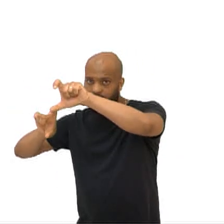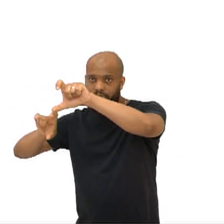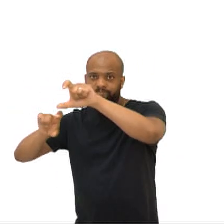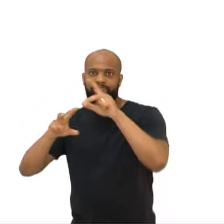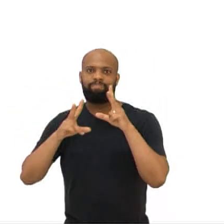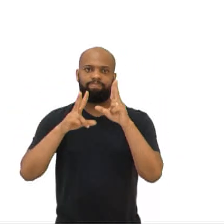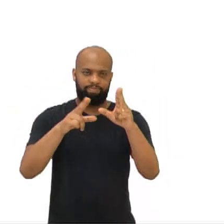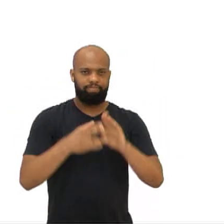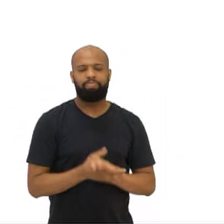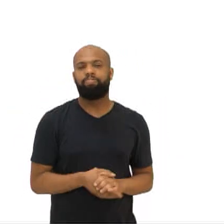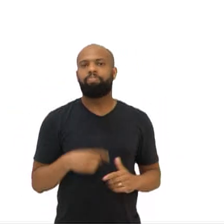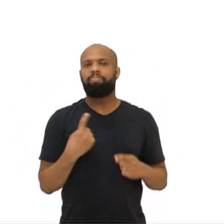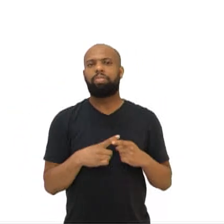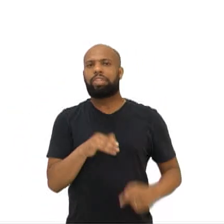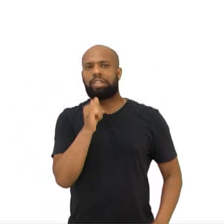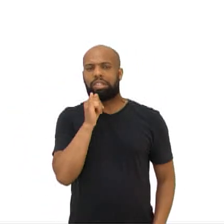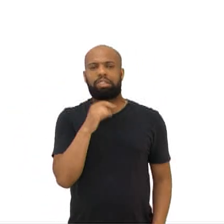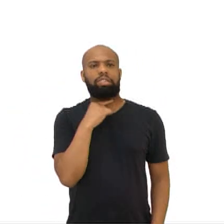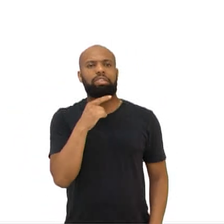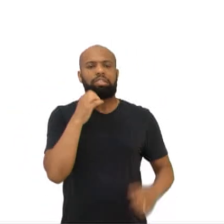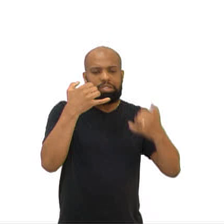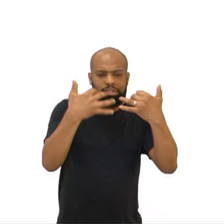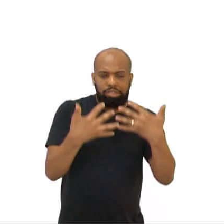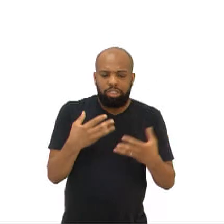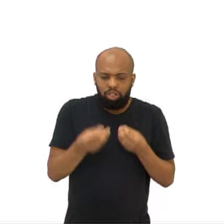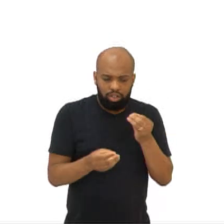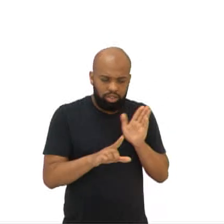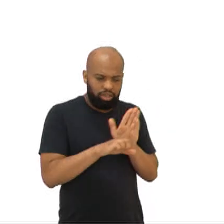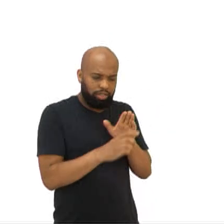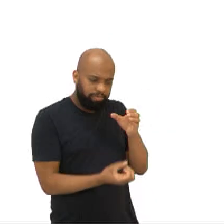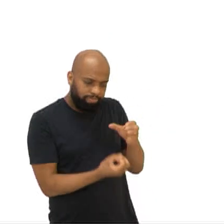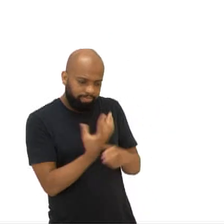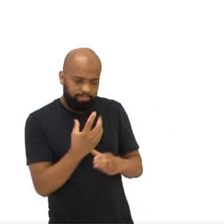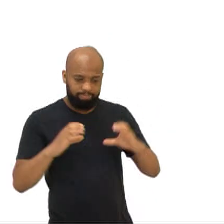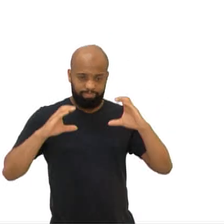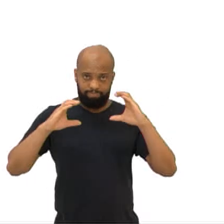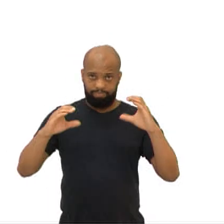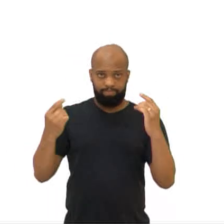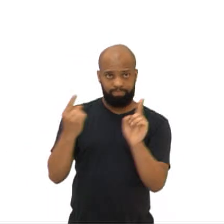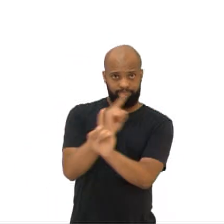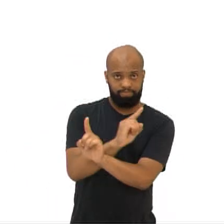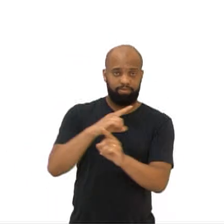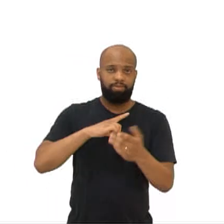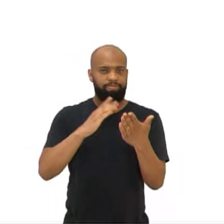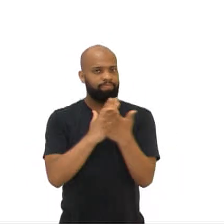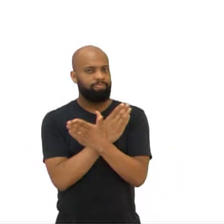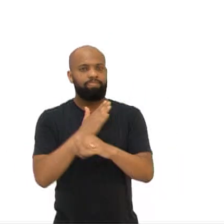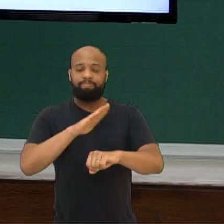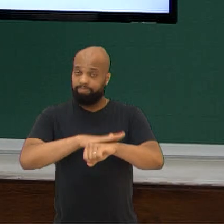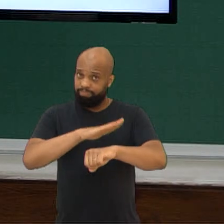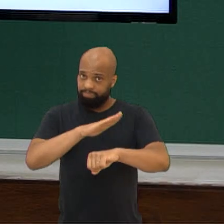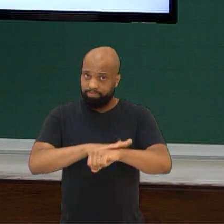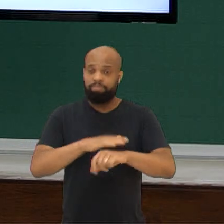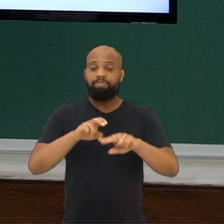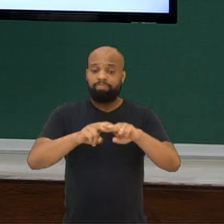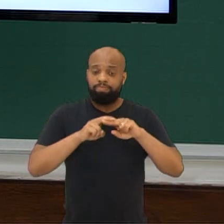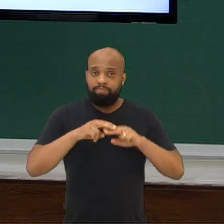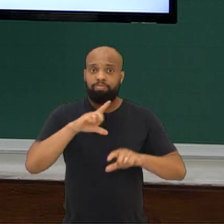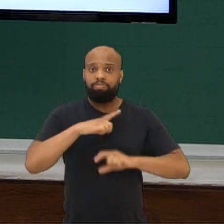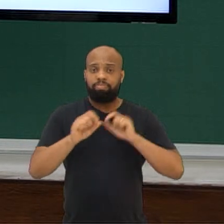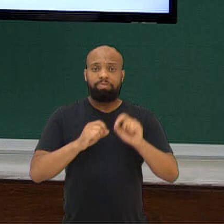não consigamos descrever a lei de formação da função inversa, em alguns casos, devido à